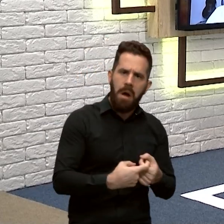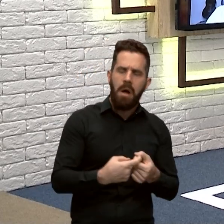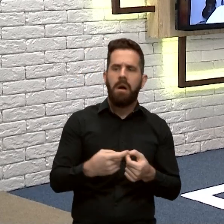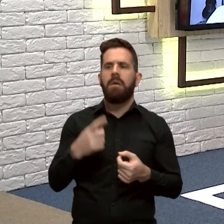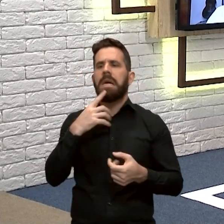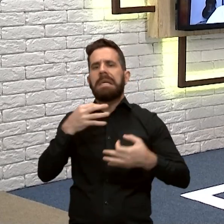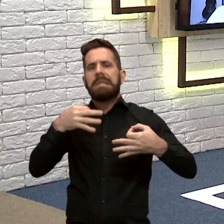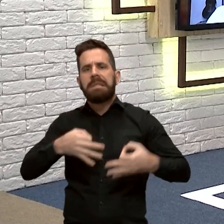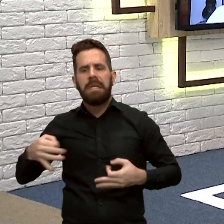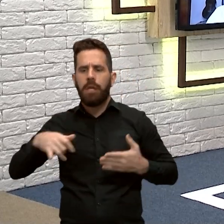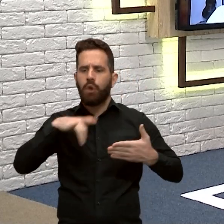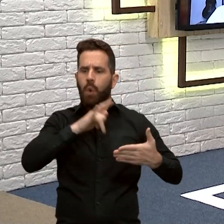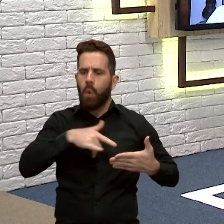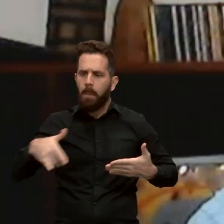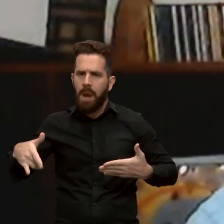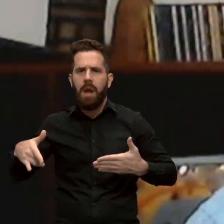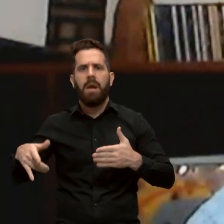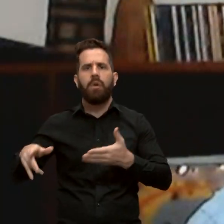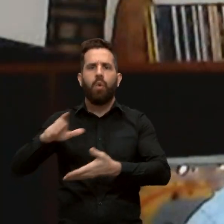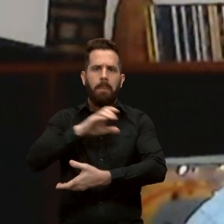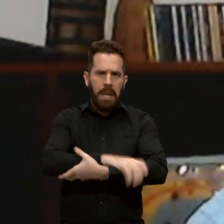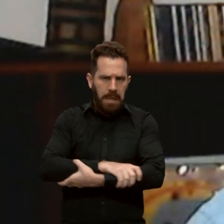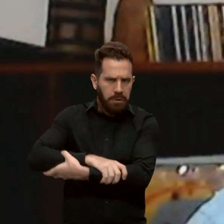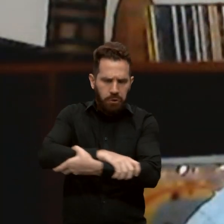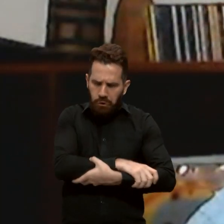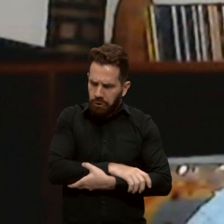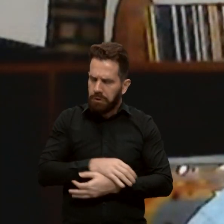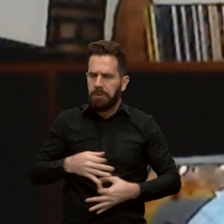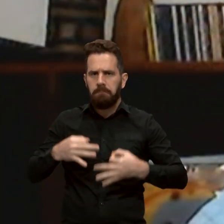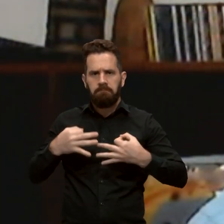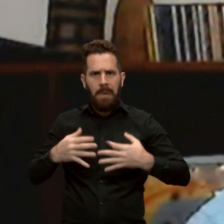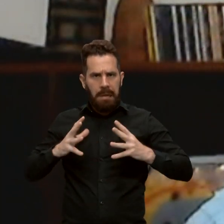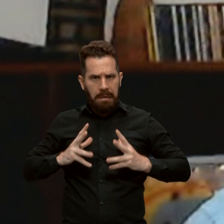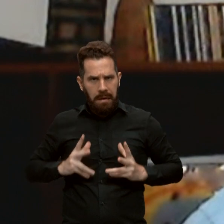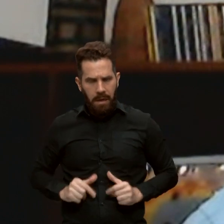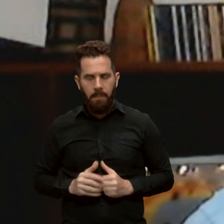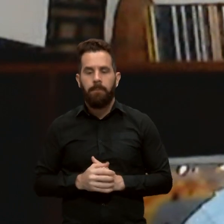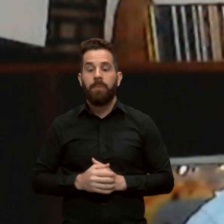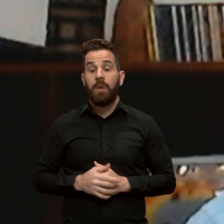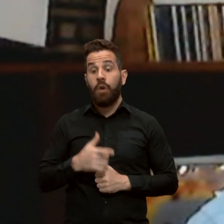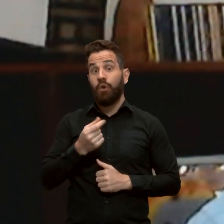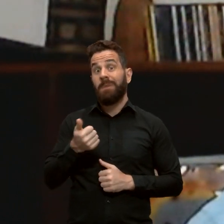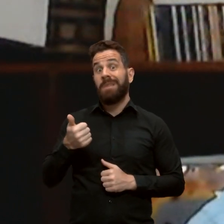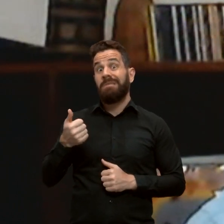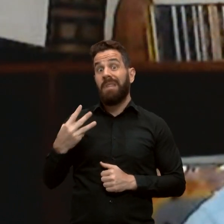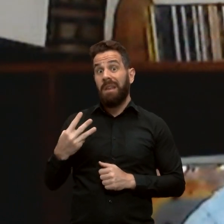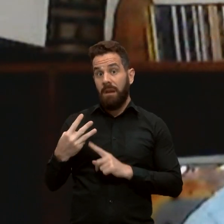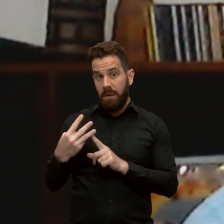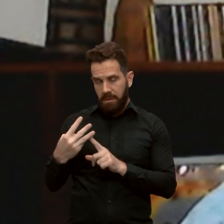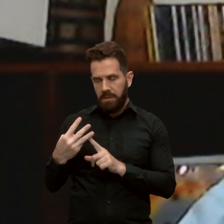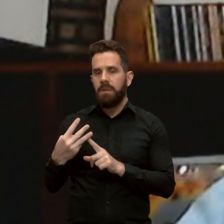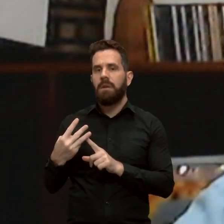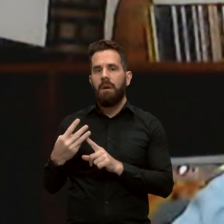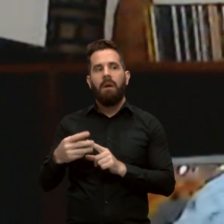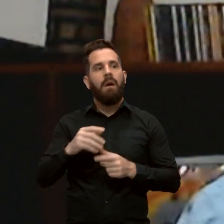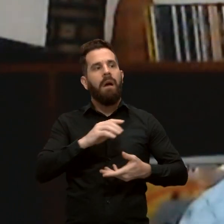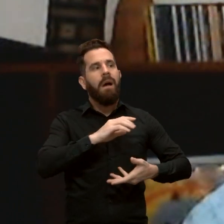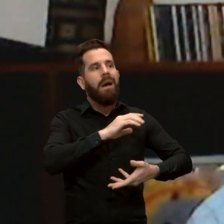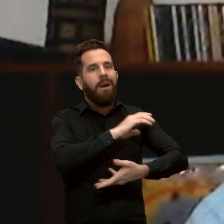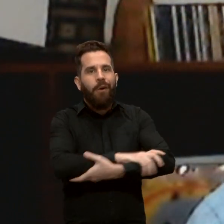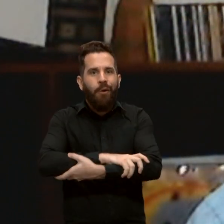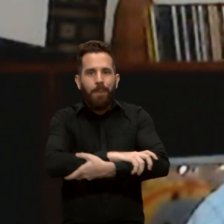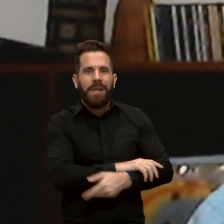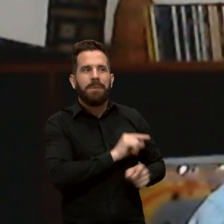em 2013, né, houve a oportunidade dessas cooperativas se juntarem e criarem uma